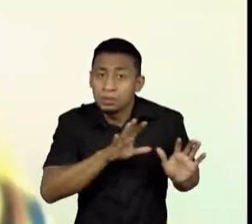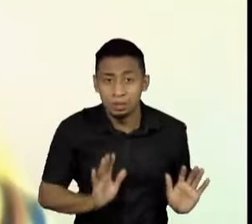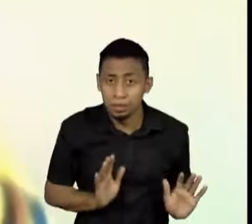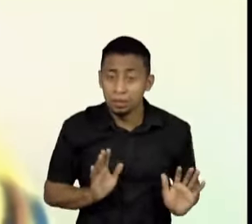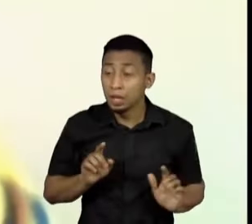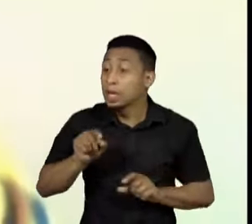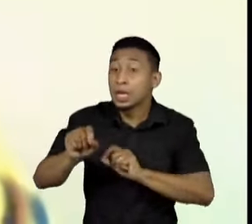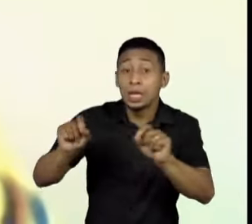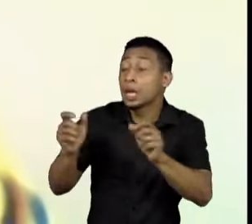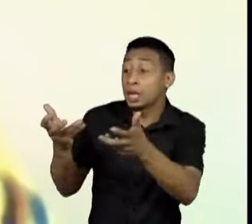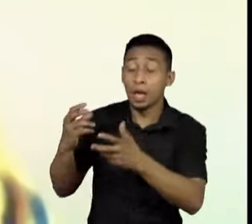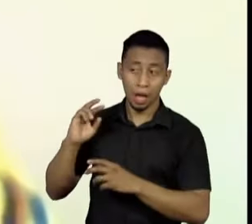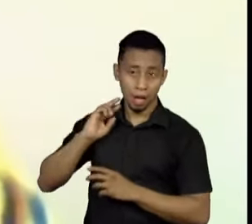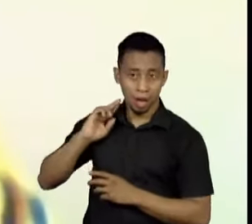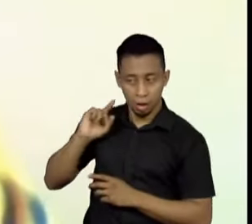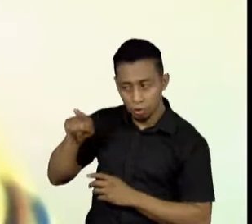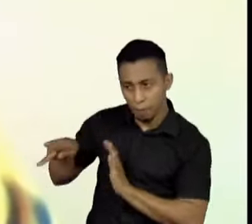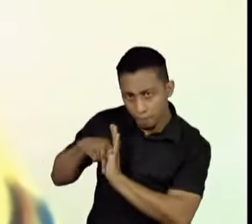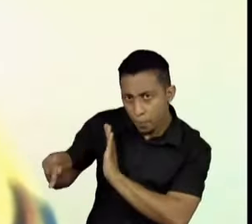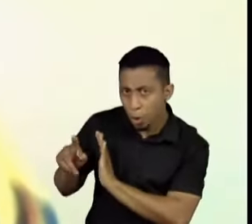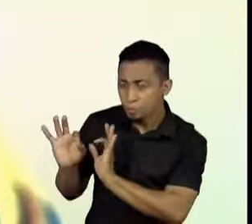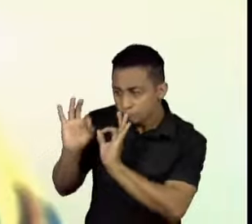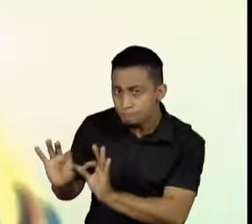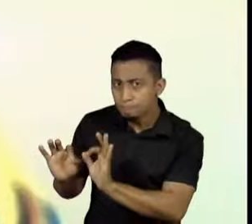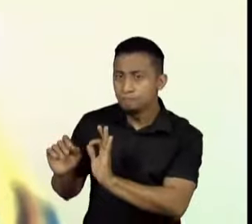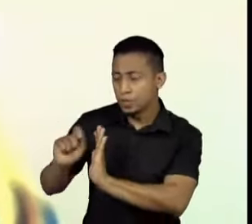mais lógico, que acha